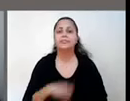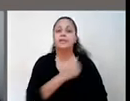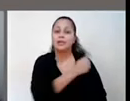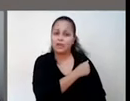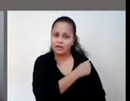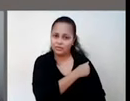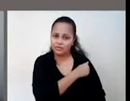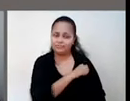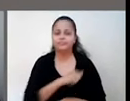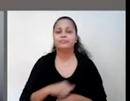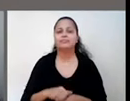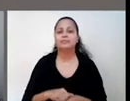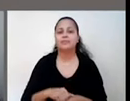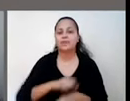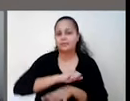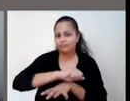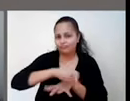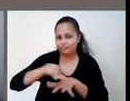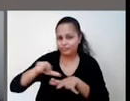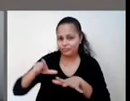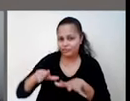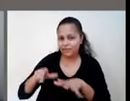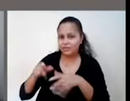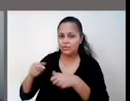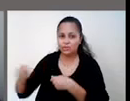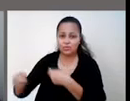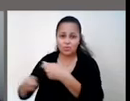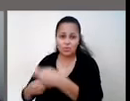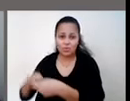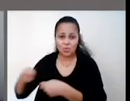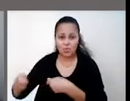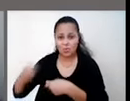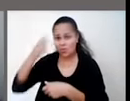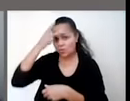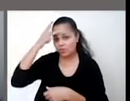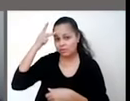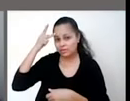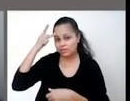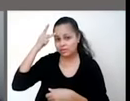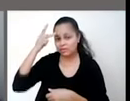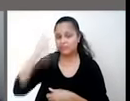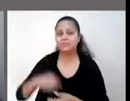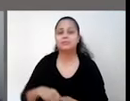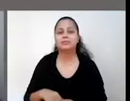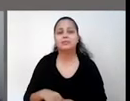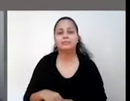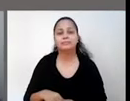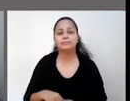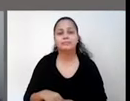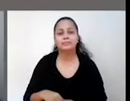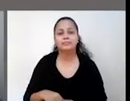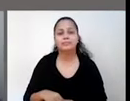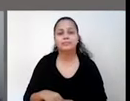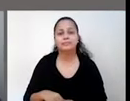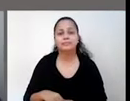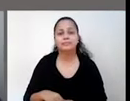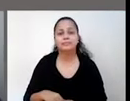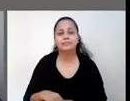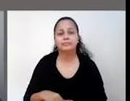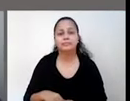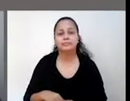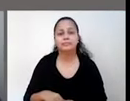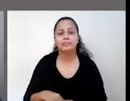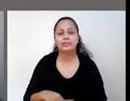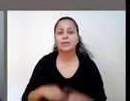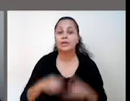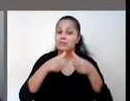Pessoal, muitos comerciantes, né, que enxergaram então a oportunidade nesse momento de mudar de vida, acabavam